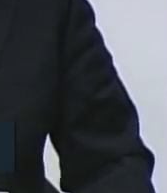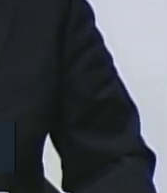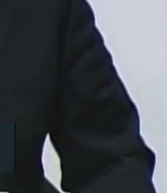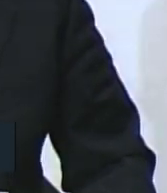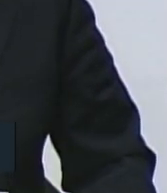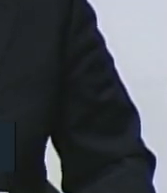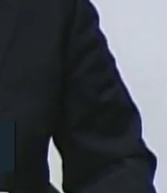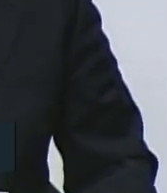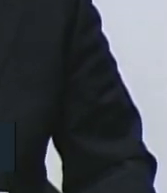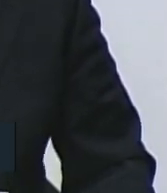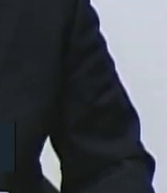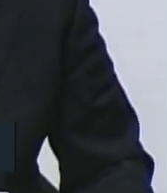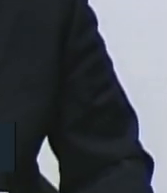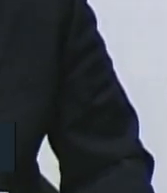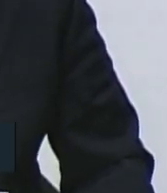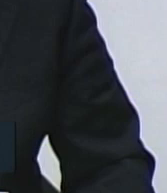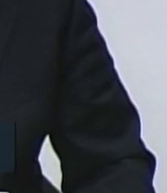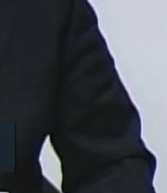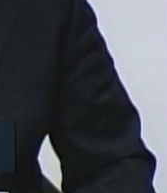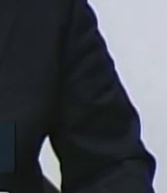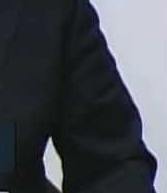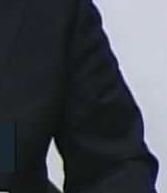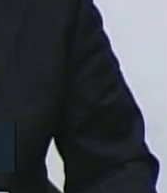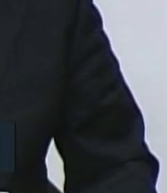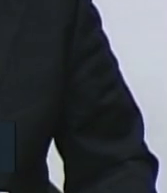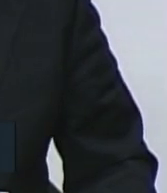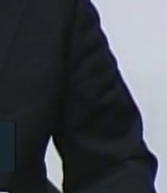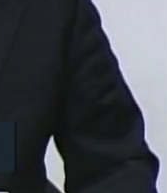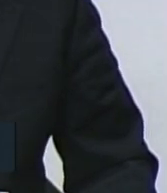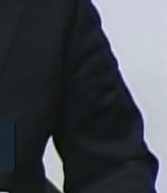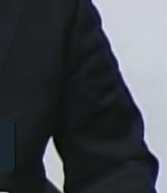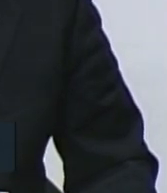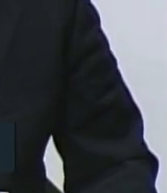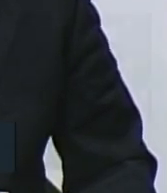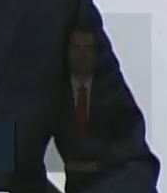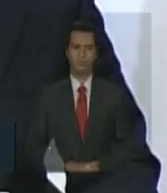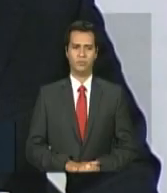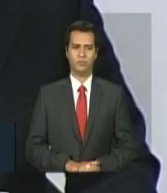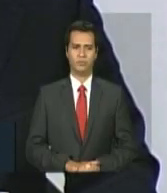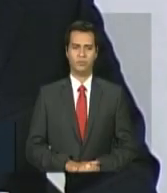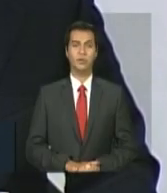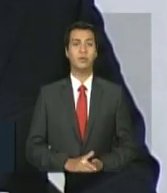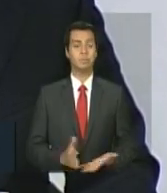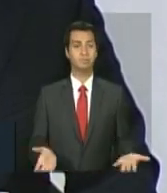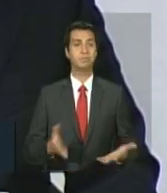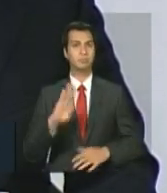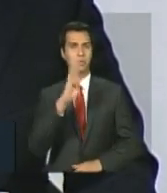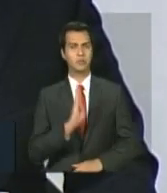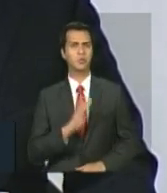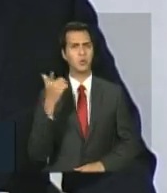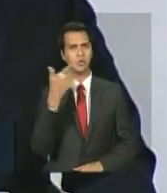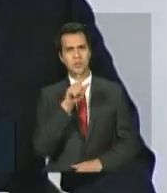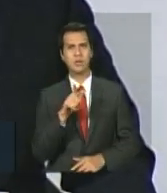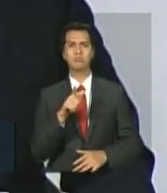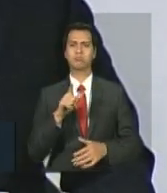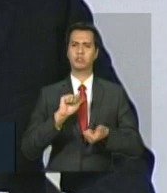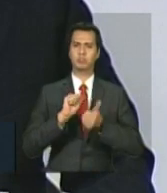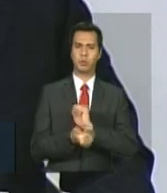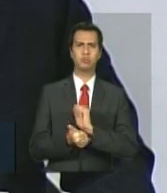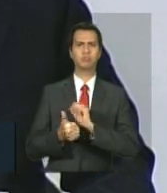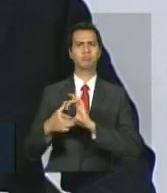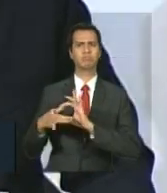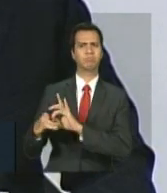Brasil constituir uma rede de gestão pública do esporte. Ao longo do tempo, essa rede cresceu. Por isso que